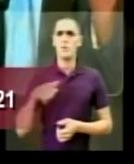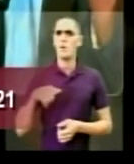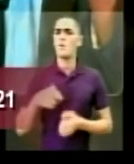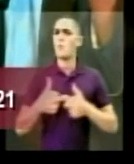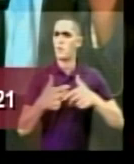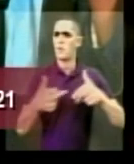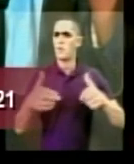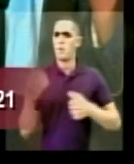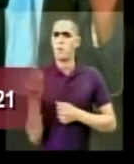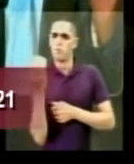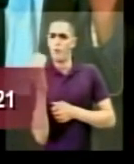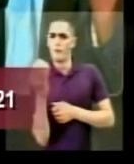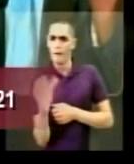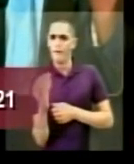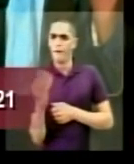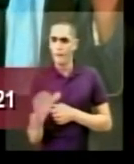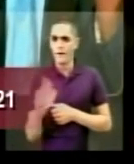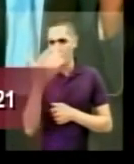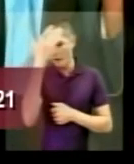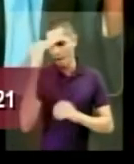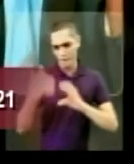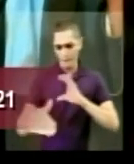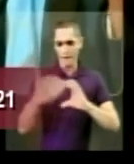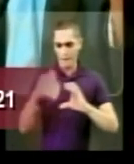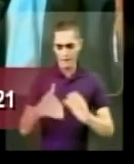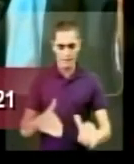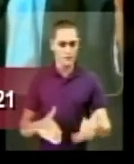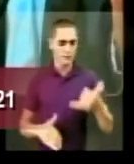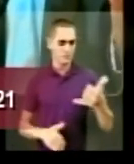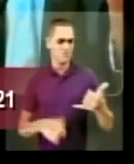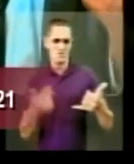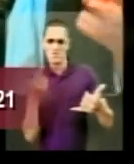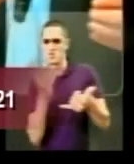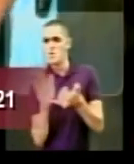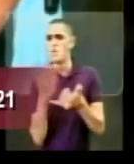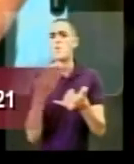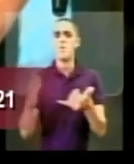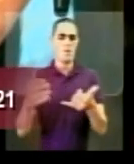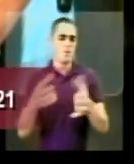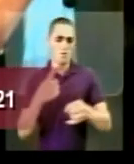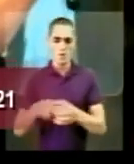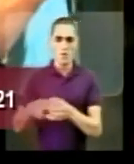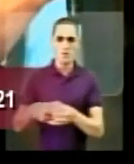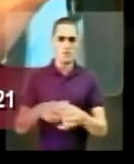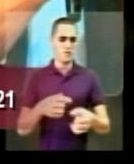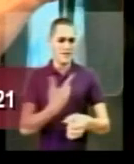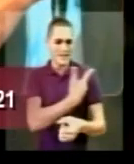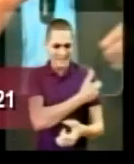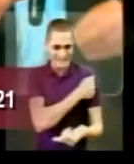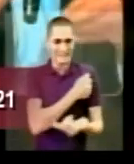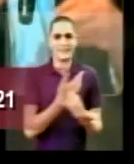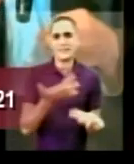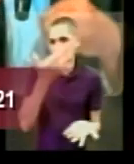várias postagens que me mandam de algumas cidades que estão fazendo vacina em quem não está na